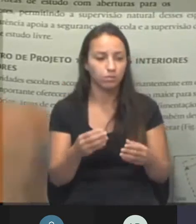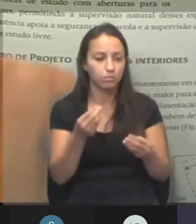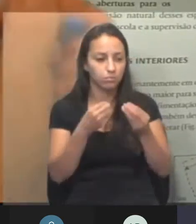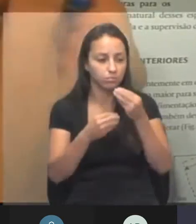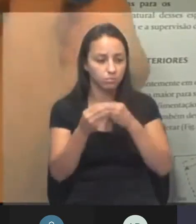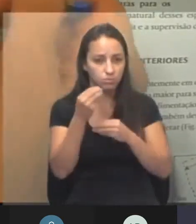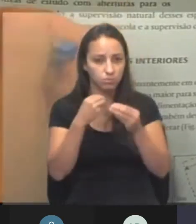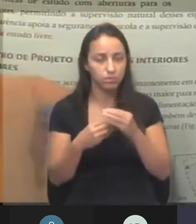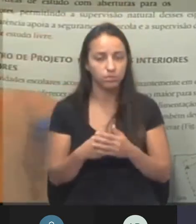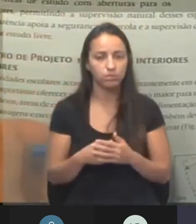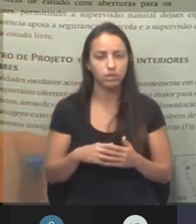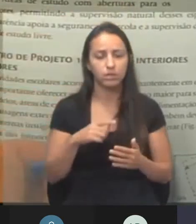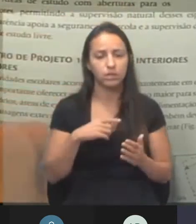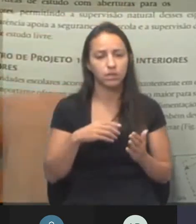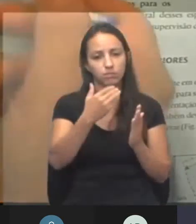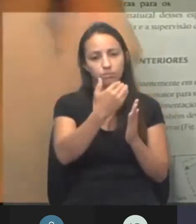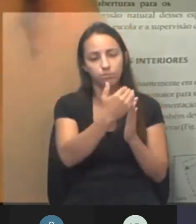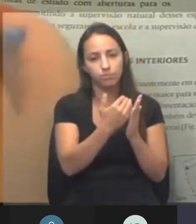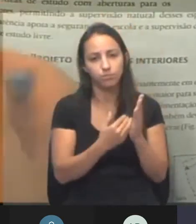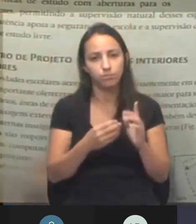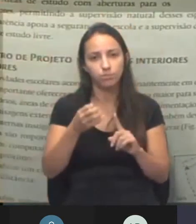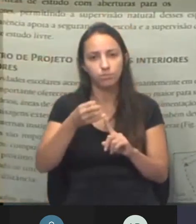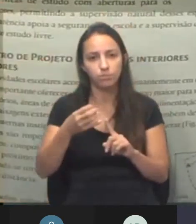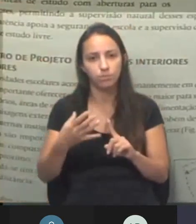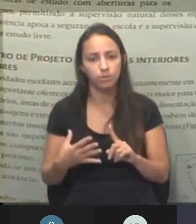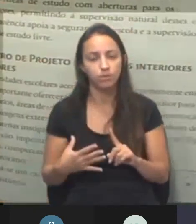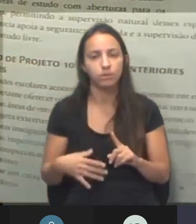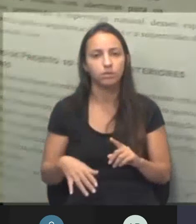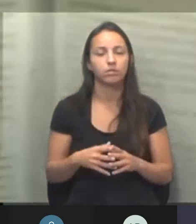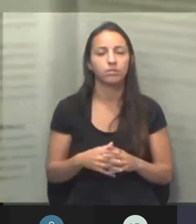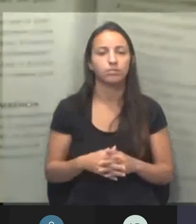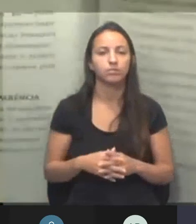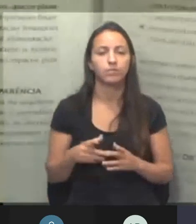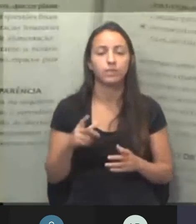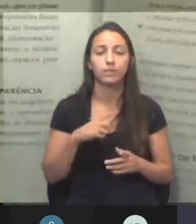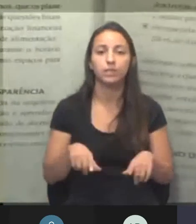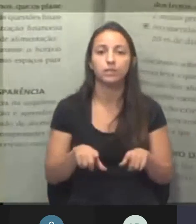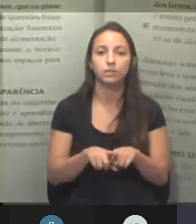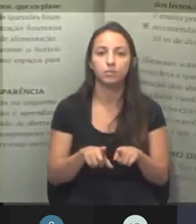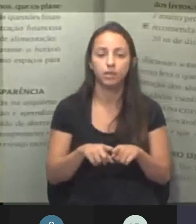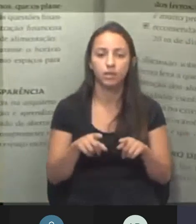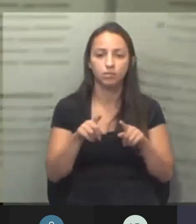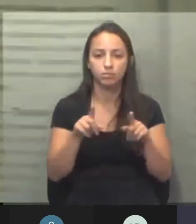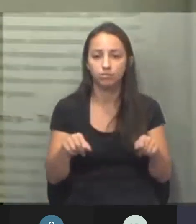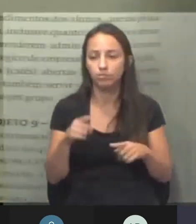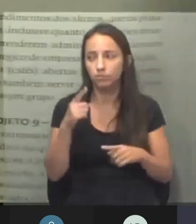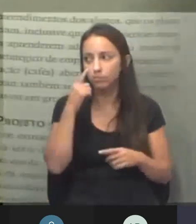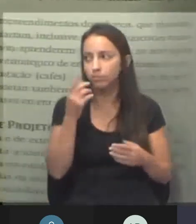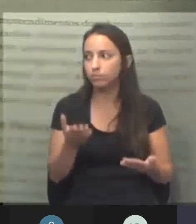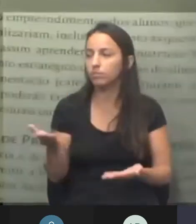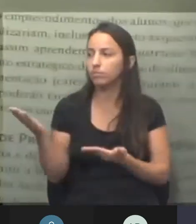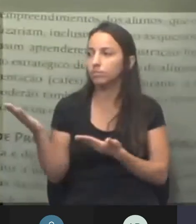alimentação. Ela vai ter toda uma descrição aqui e tem também um esquema desenhado.